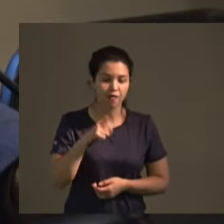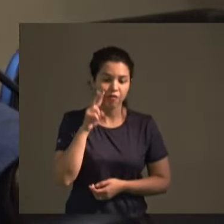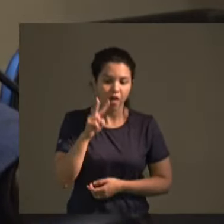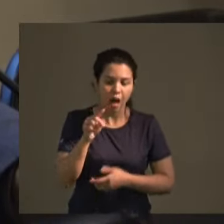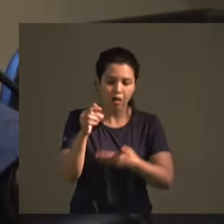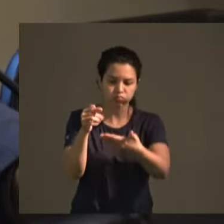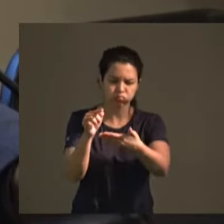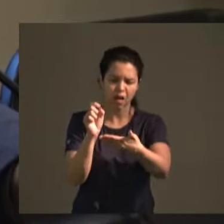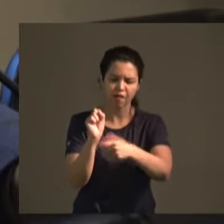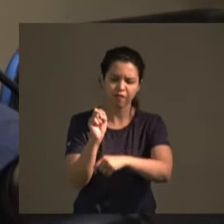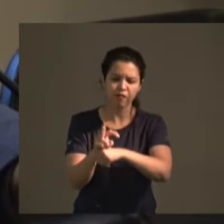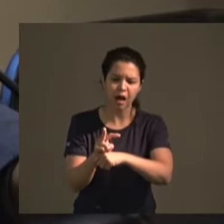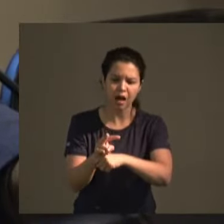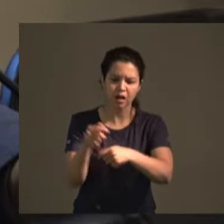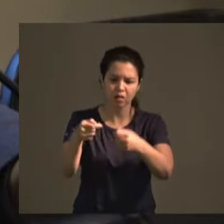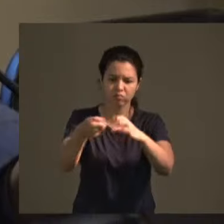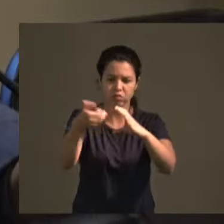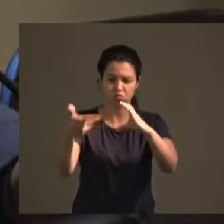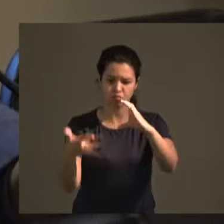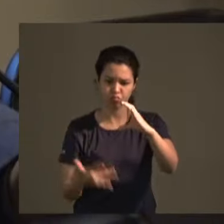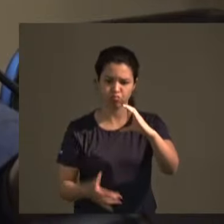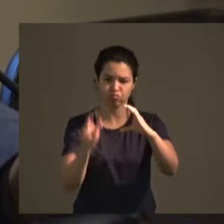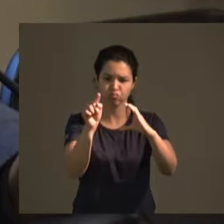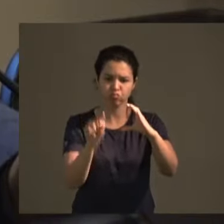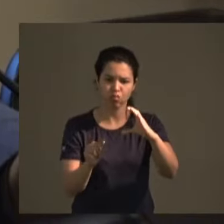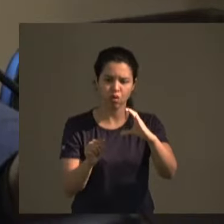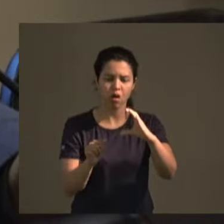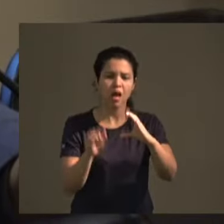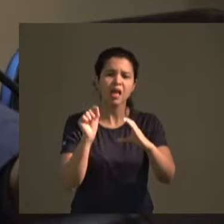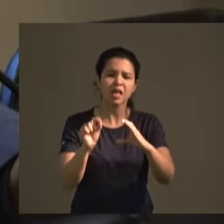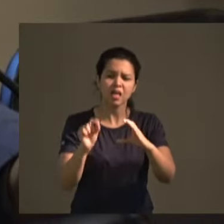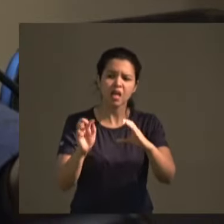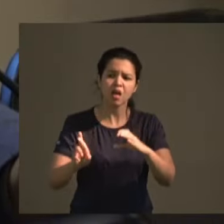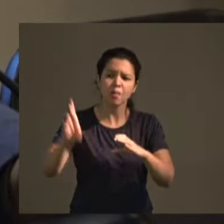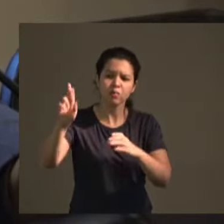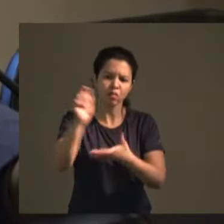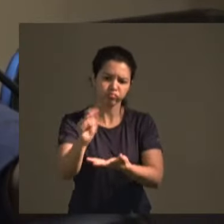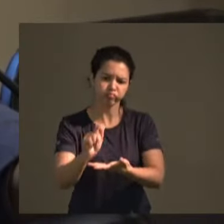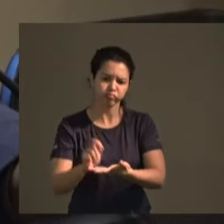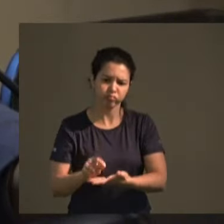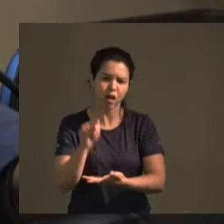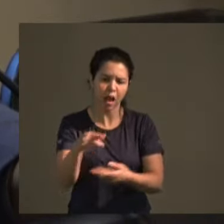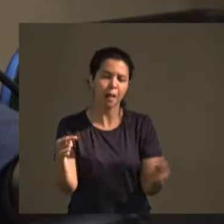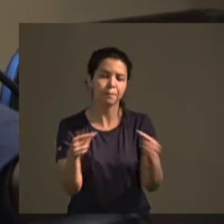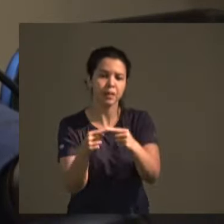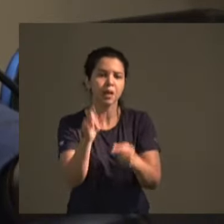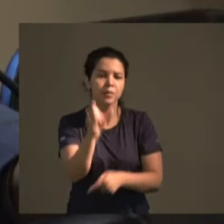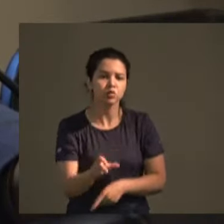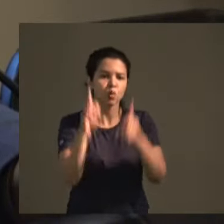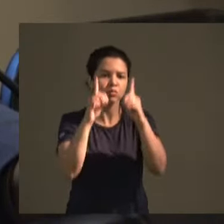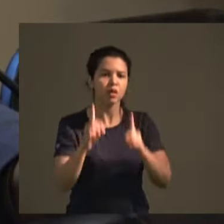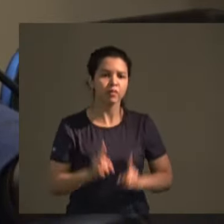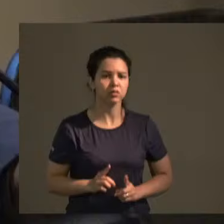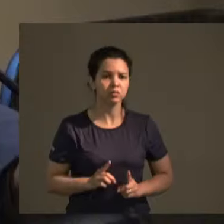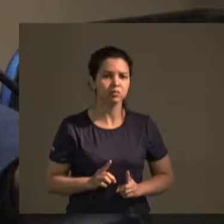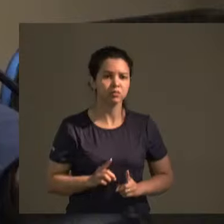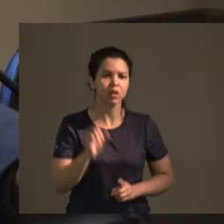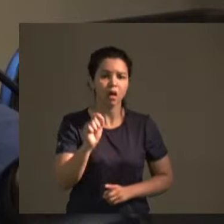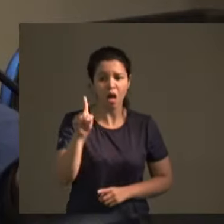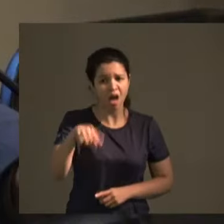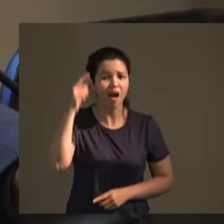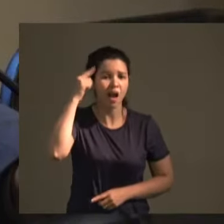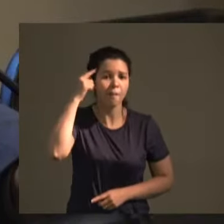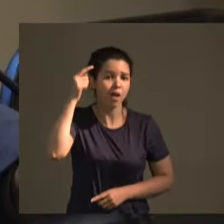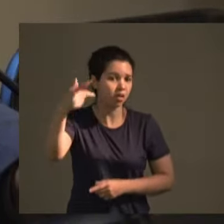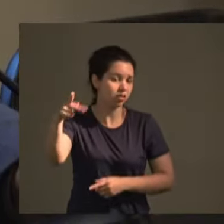quem foi que definiu que essa vaga aqui serve para a pessoa com deficiência? Quem foi que definiu? A cabeça da pessoa que está lá,